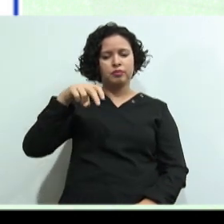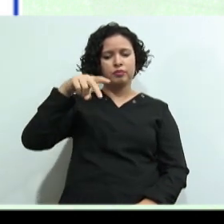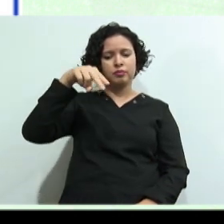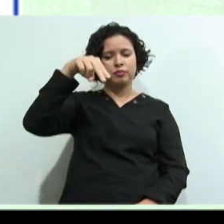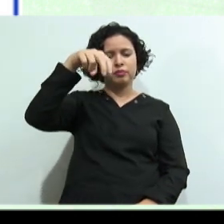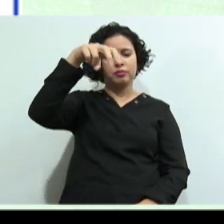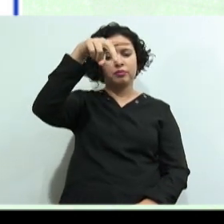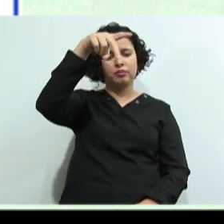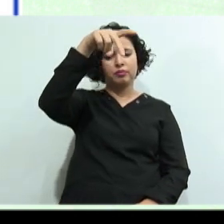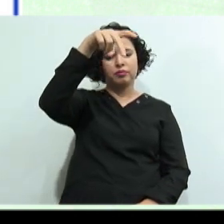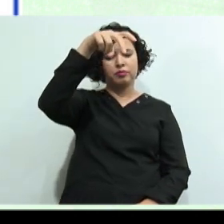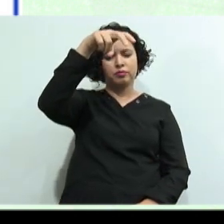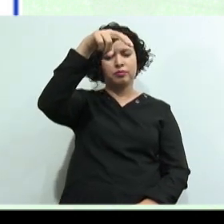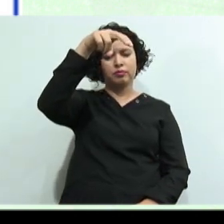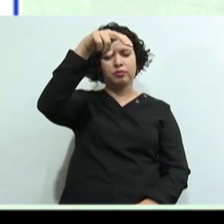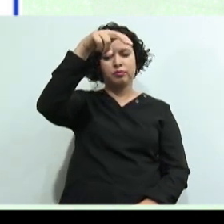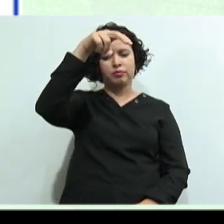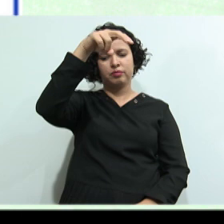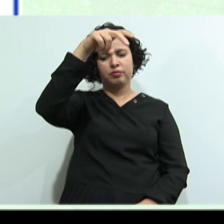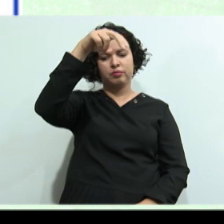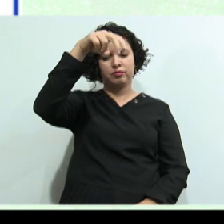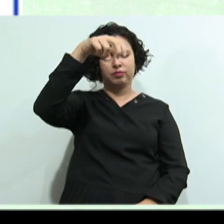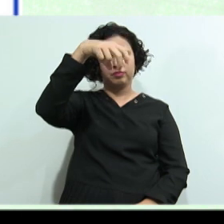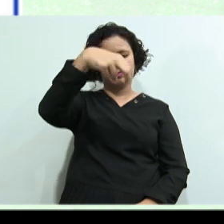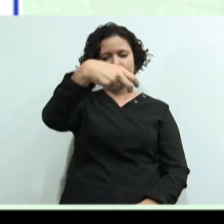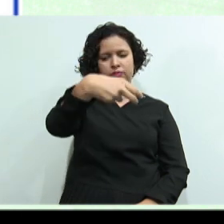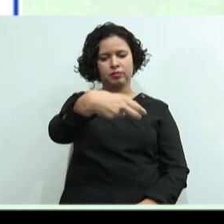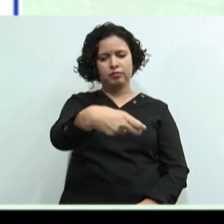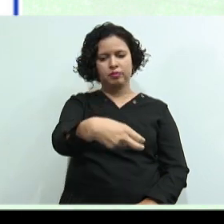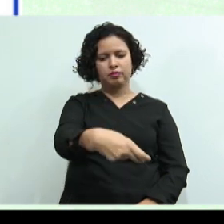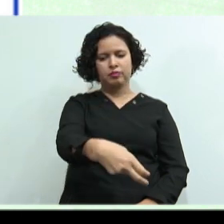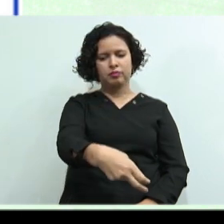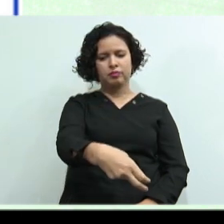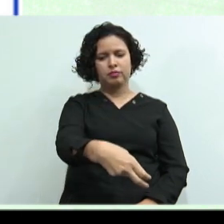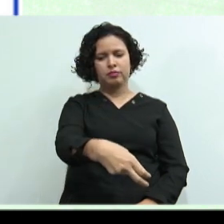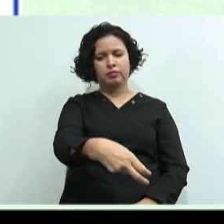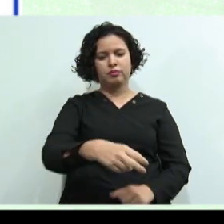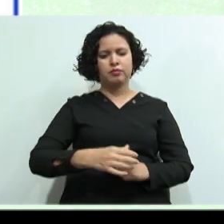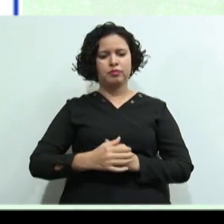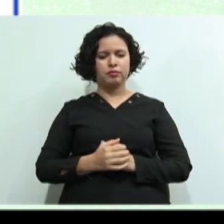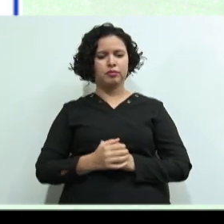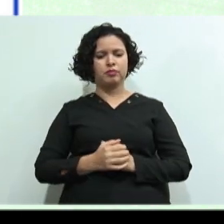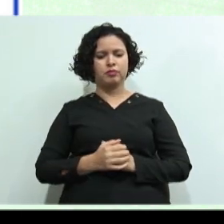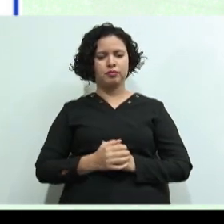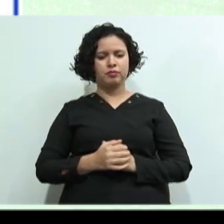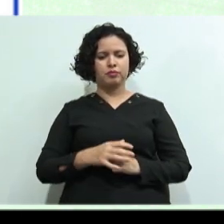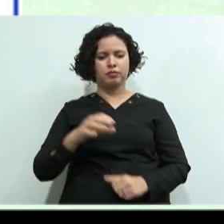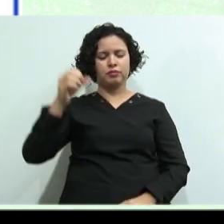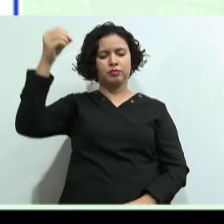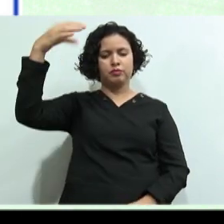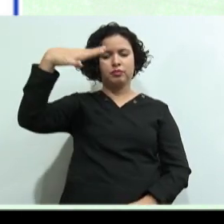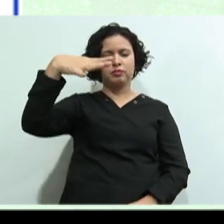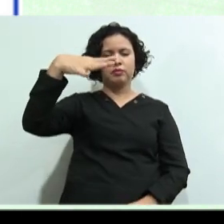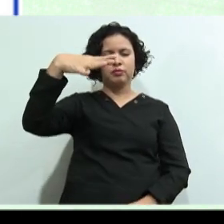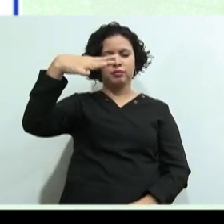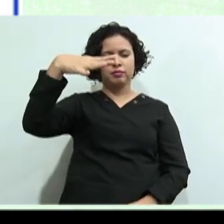subir, subir uma escada, né? Descer uma escada. Agora, acender uma